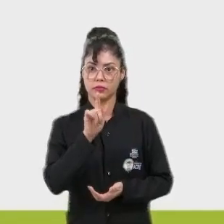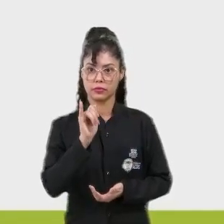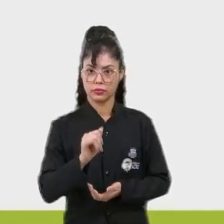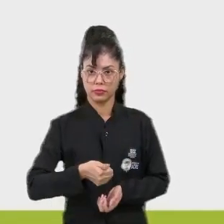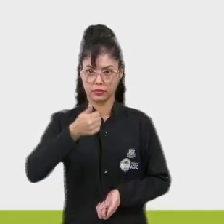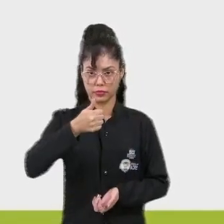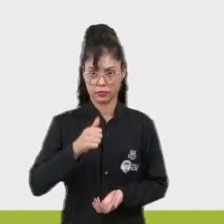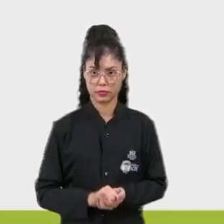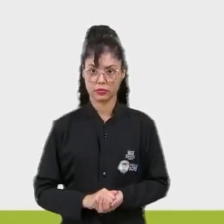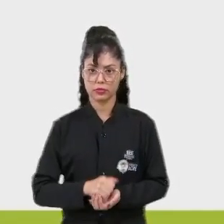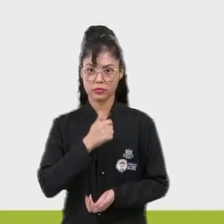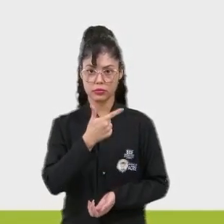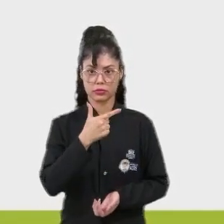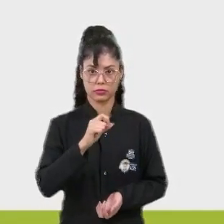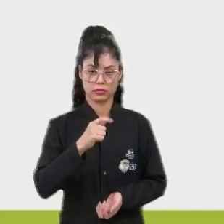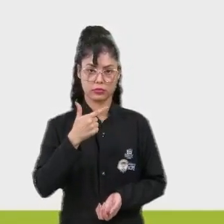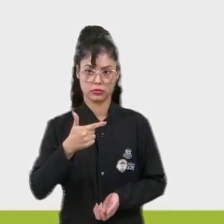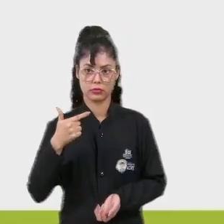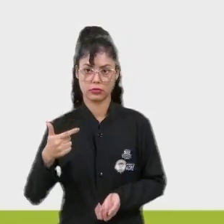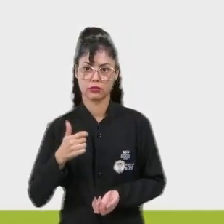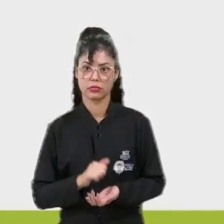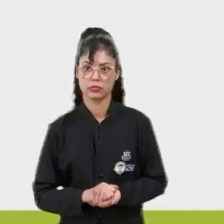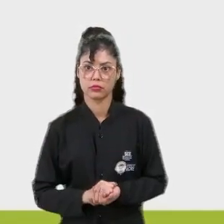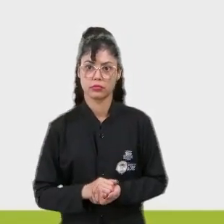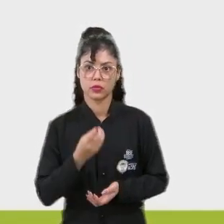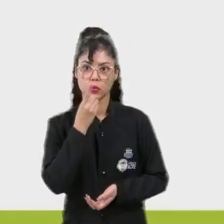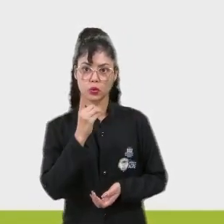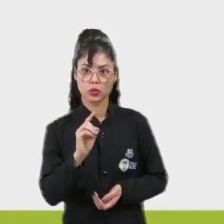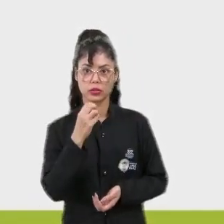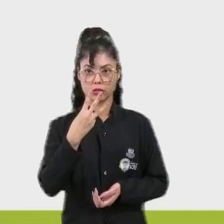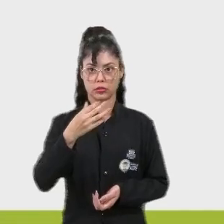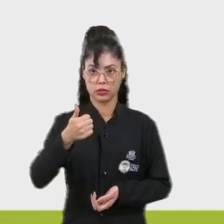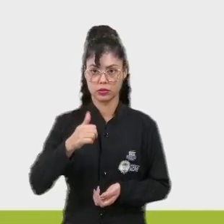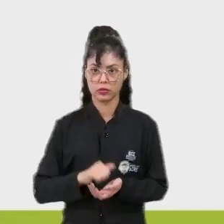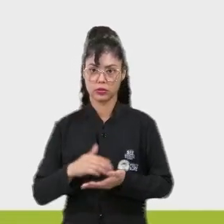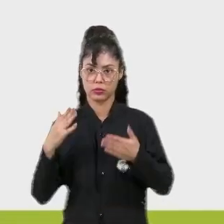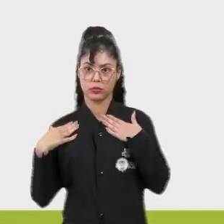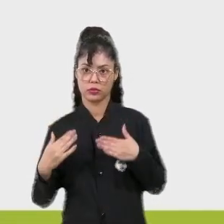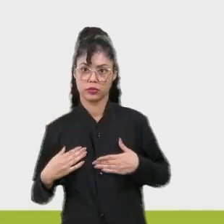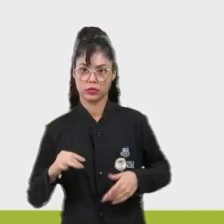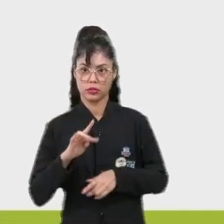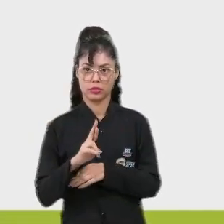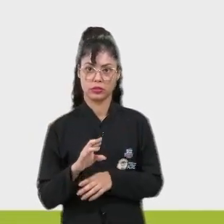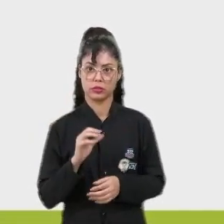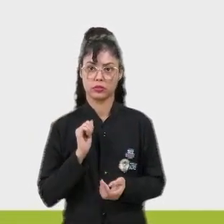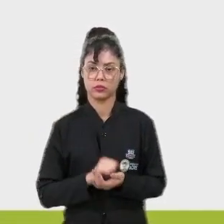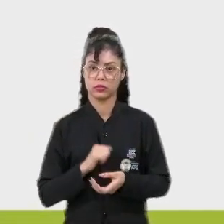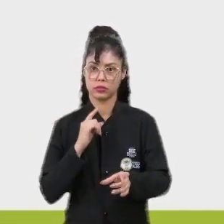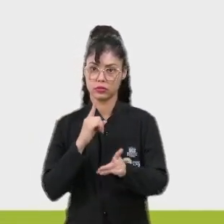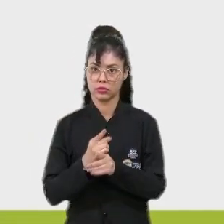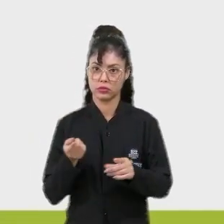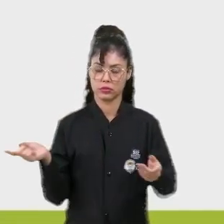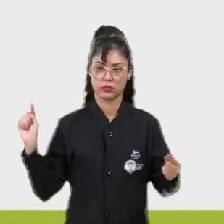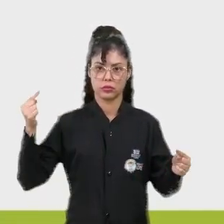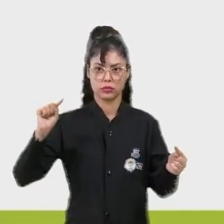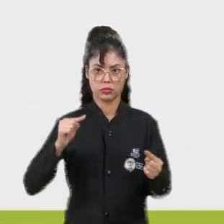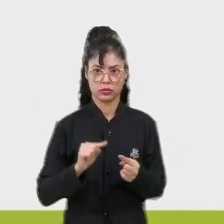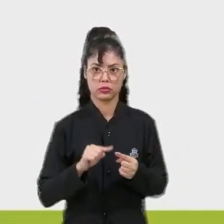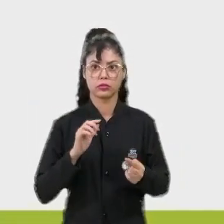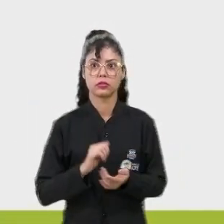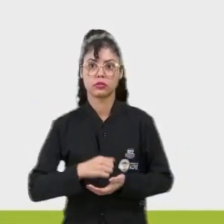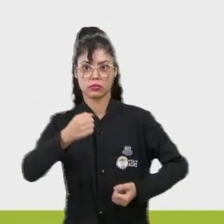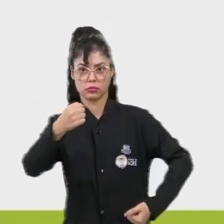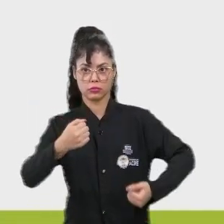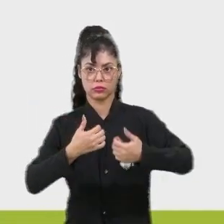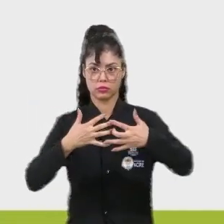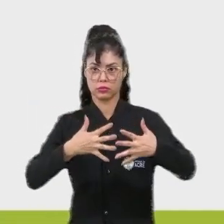G1 de 2022. Olha só, no dia 31, o corpo de Rita foi encontrado